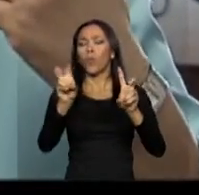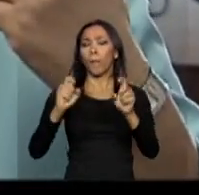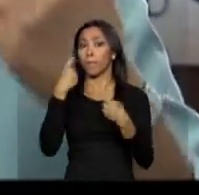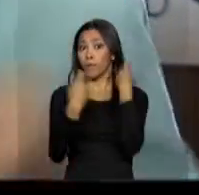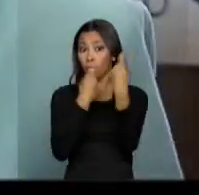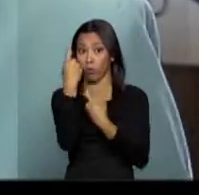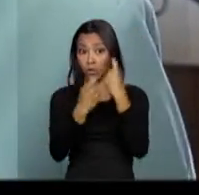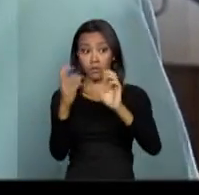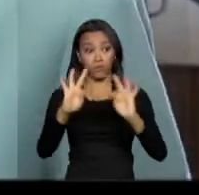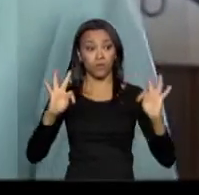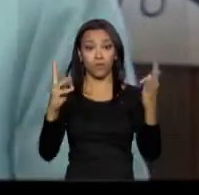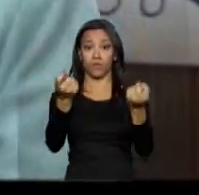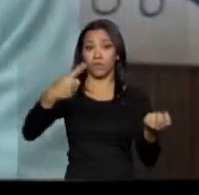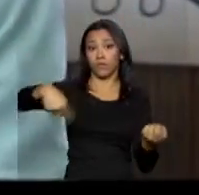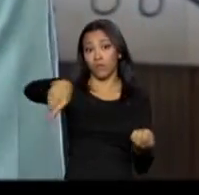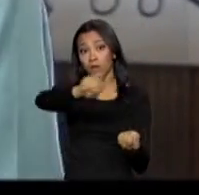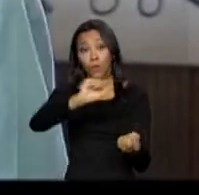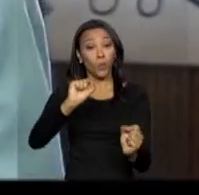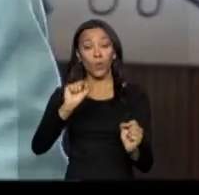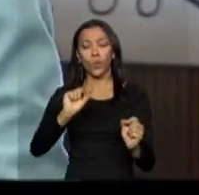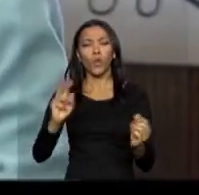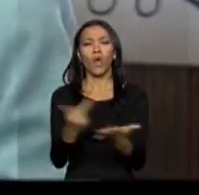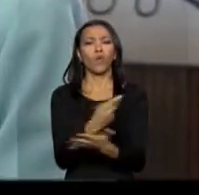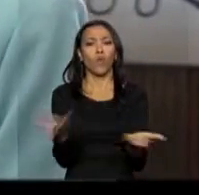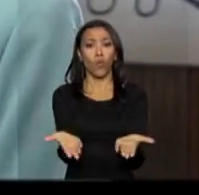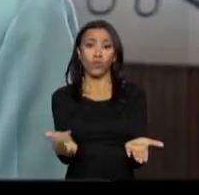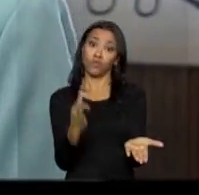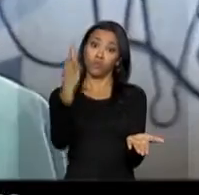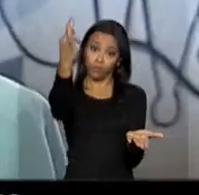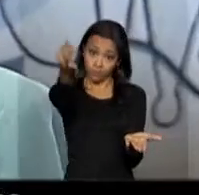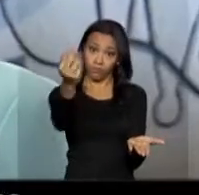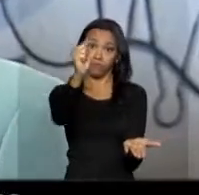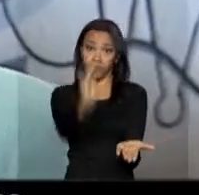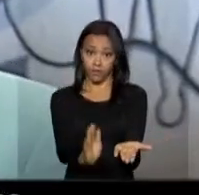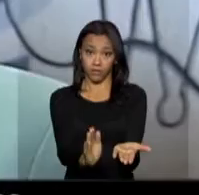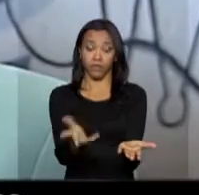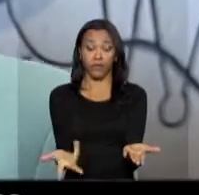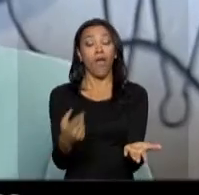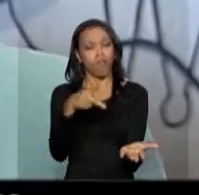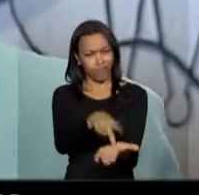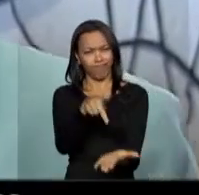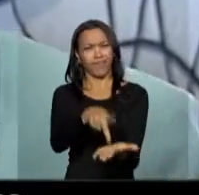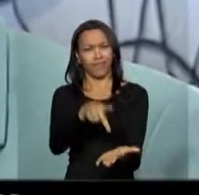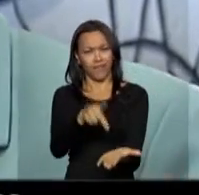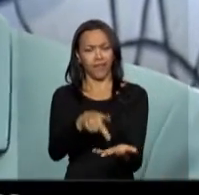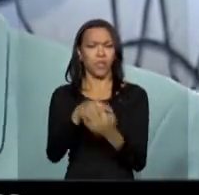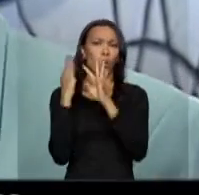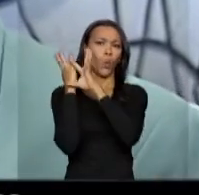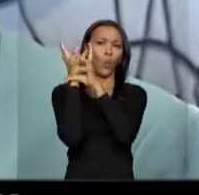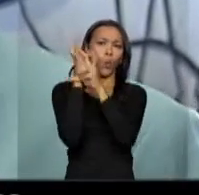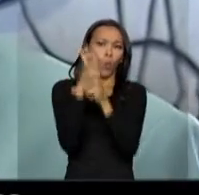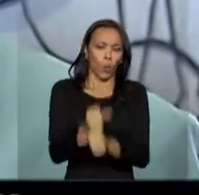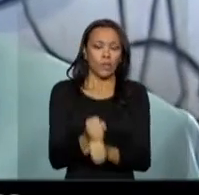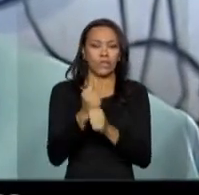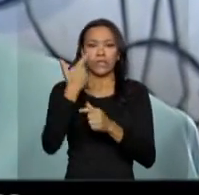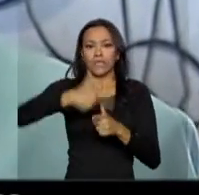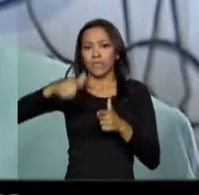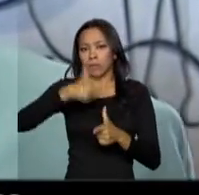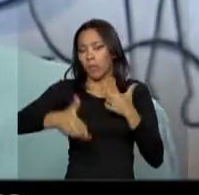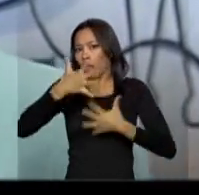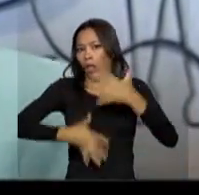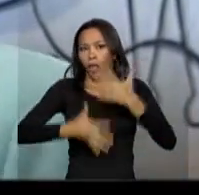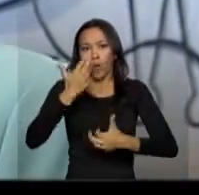preocupação de todos nós quanto ao presente e ao futuro do país. É verdade que atravessamos uma fase de